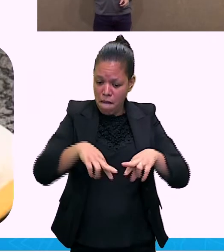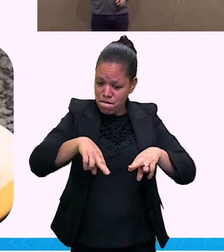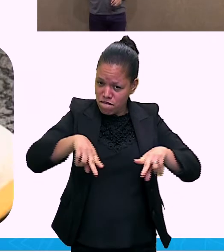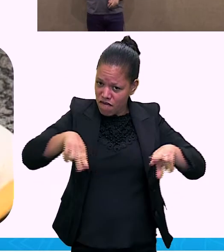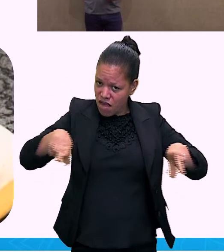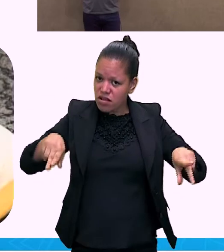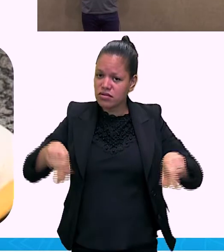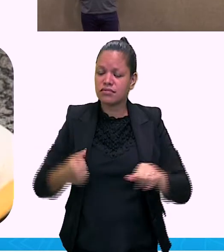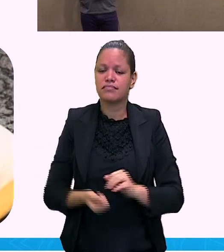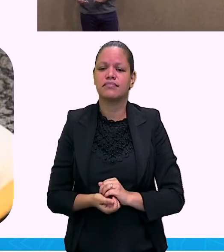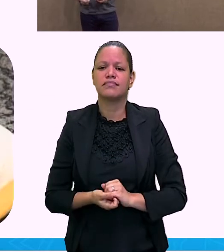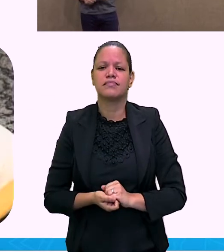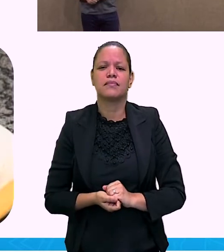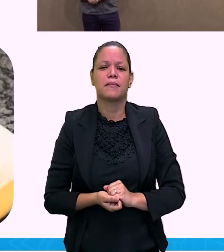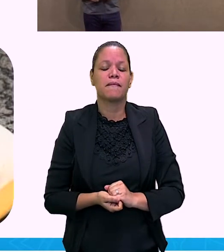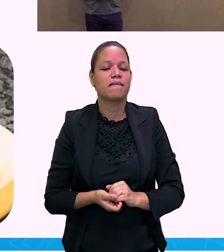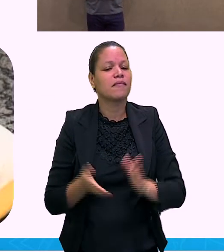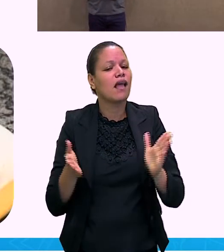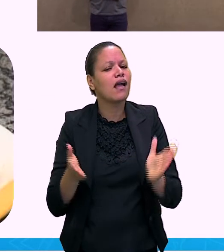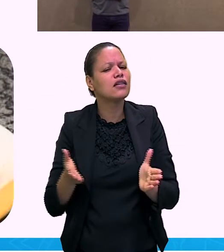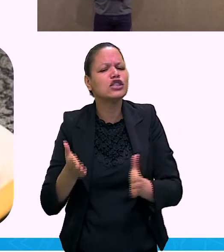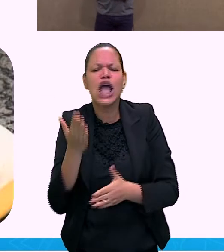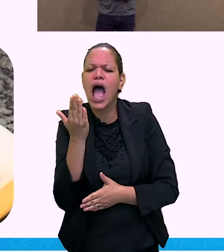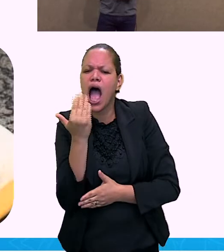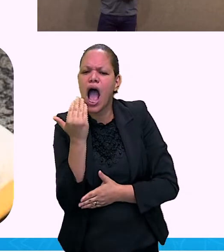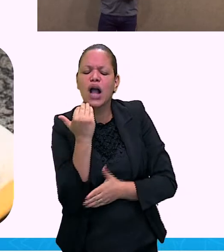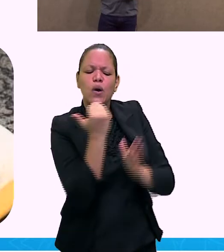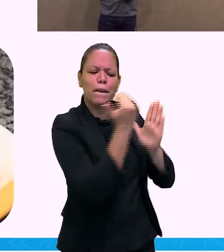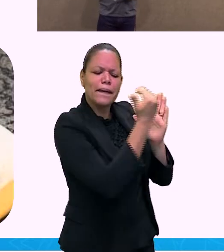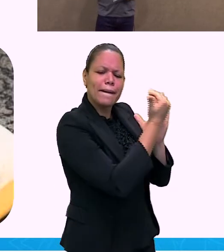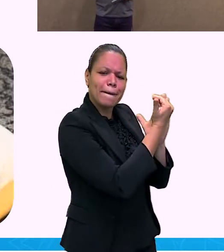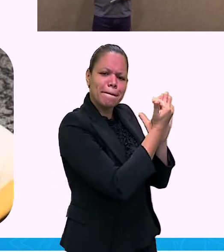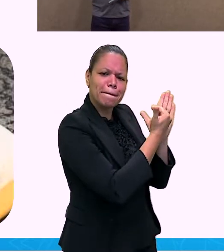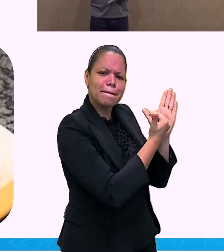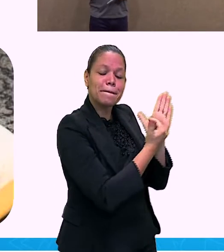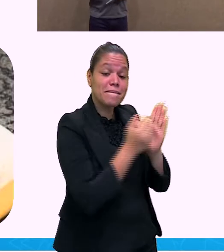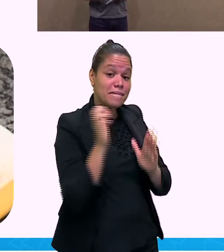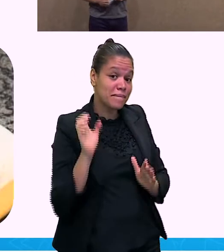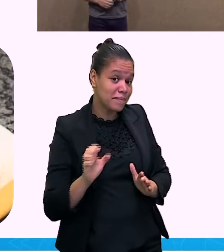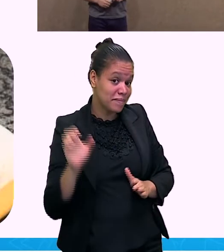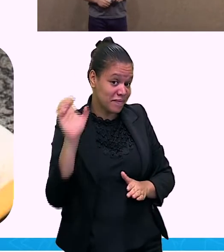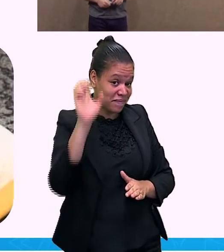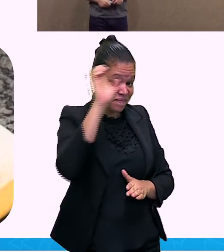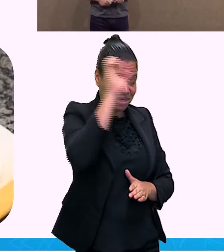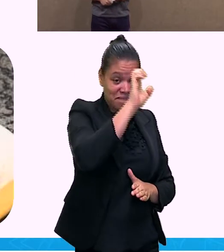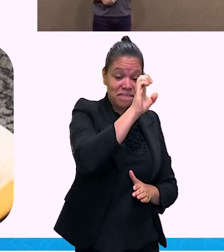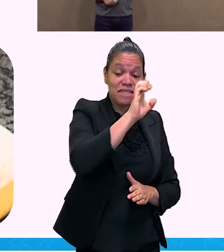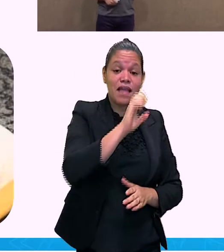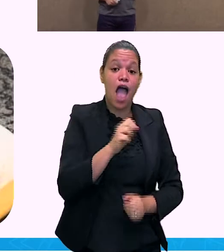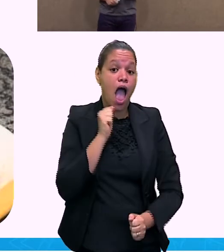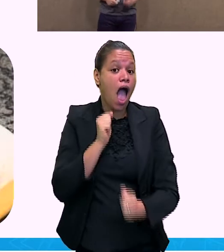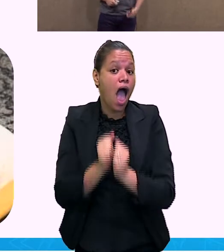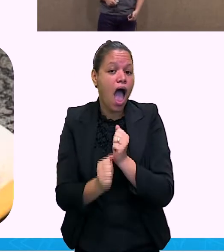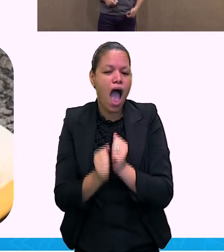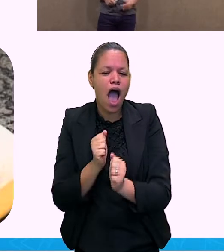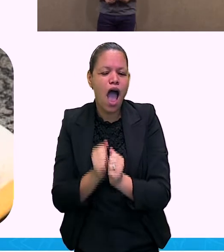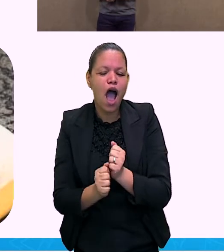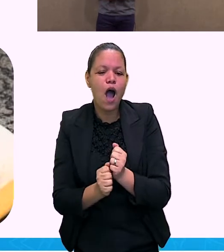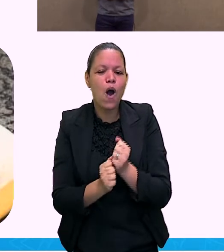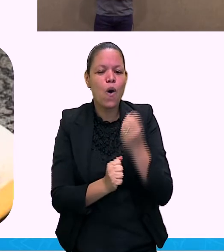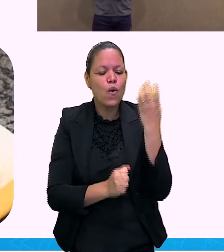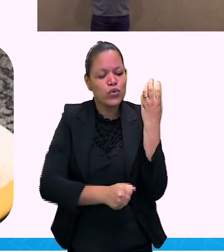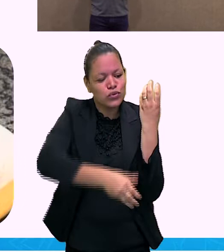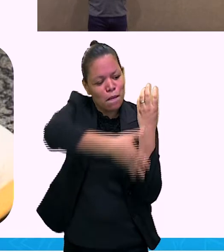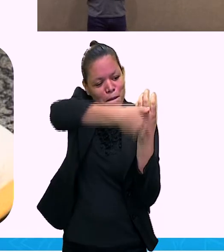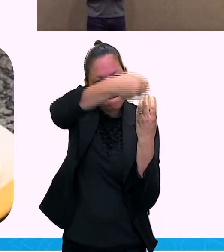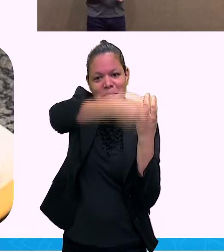cultural. Já na culinária do Centro-Oeste, é regional e composta pelo arroz com pequi, vocês podem ver aí na primeira